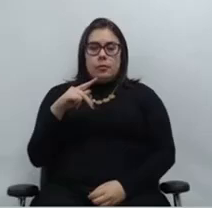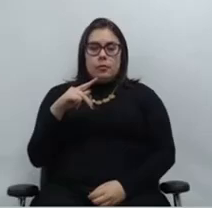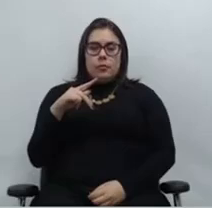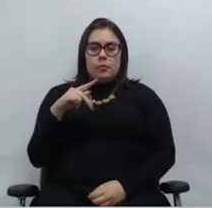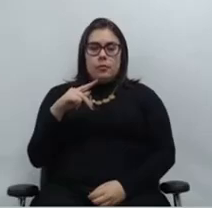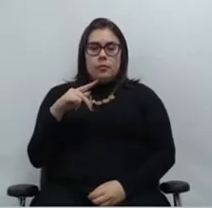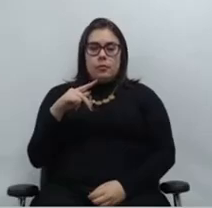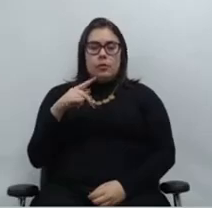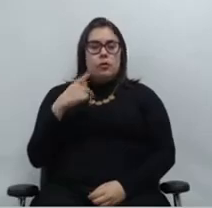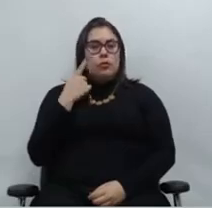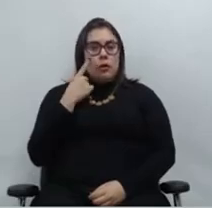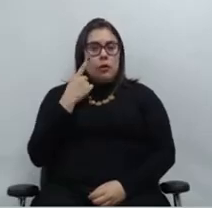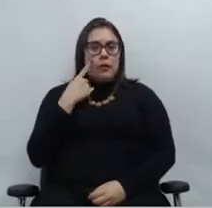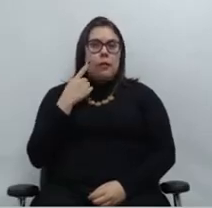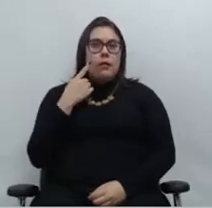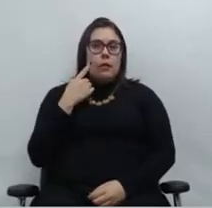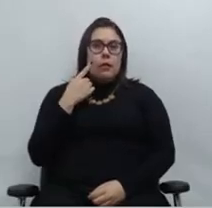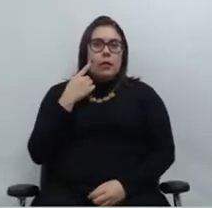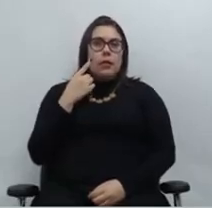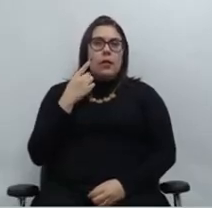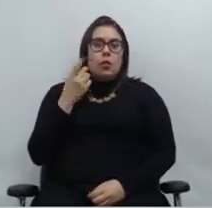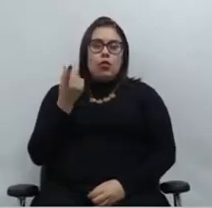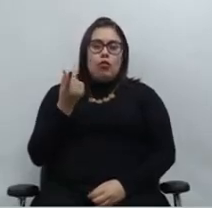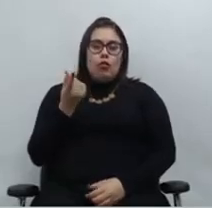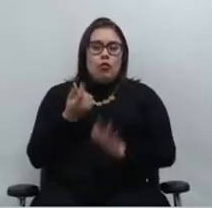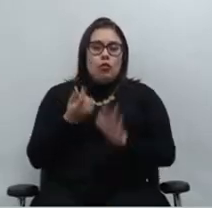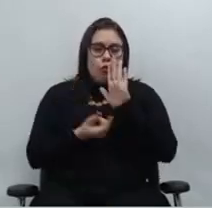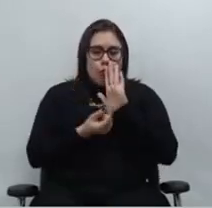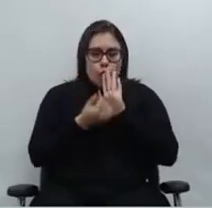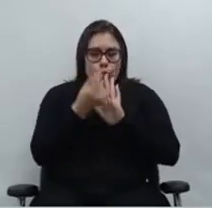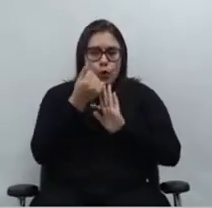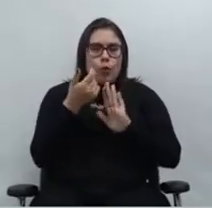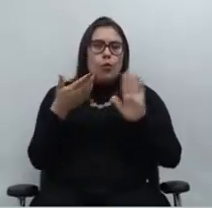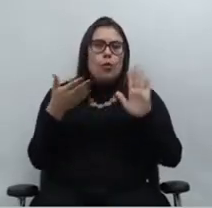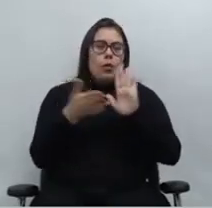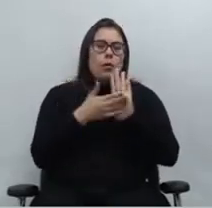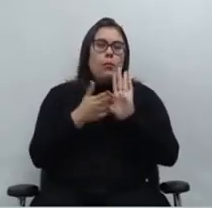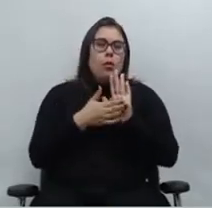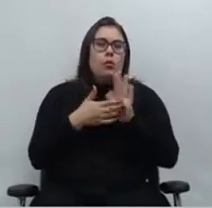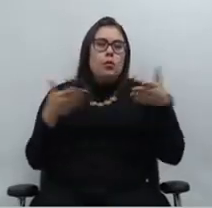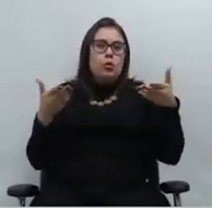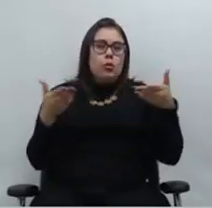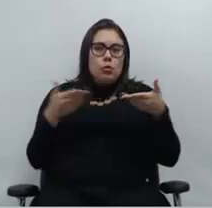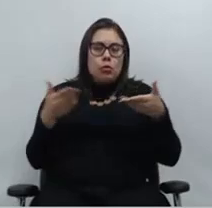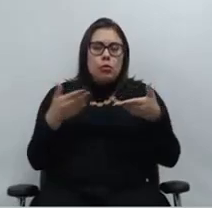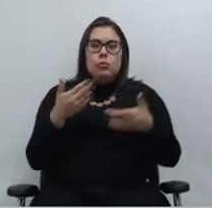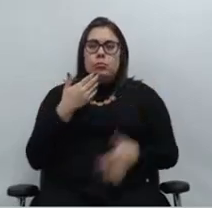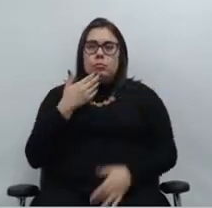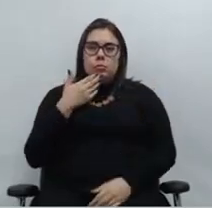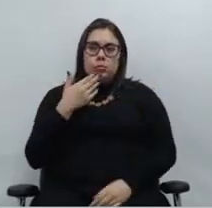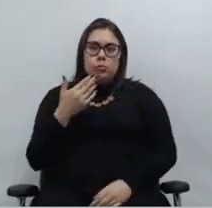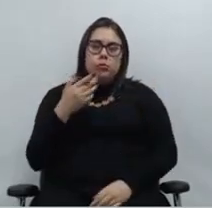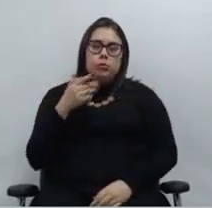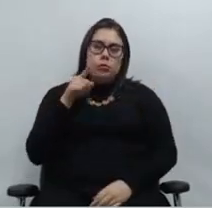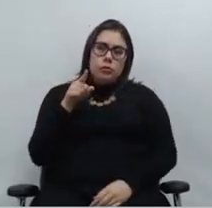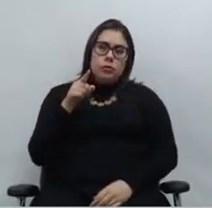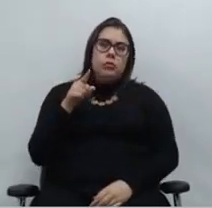o quanto antes no processo do orçamento, até que está na pauta de hoje, os pedidos que foram encaminhados por Vossa Excelência e